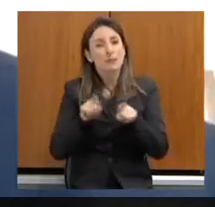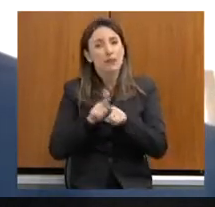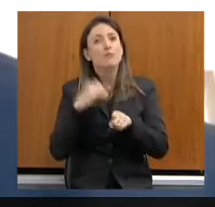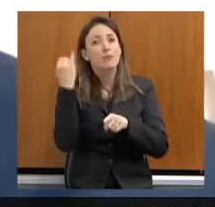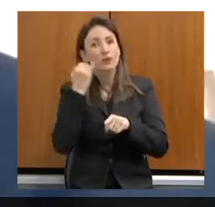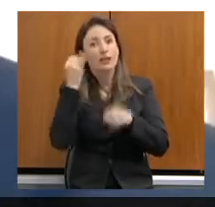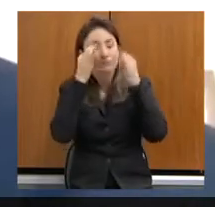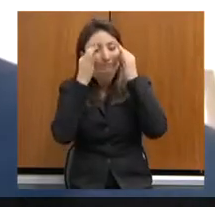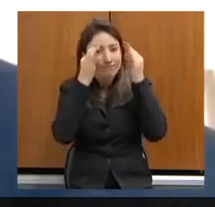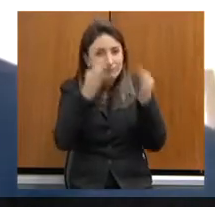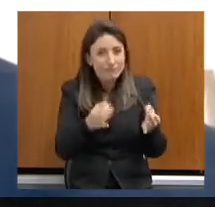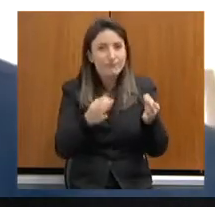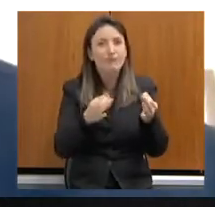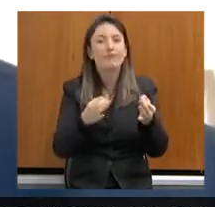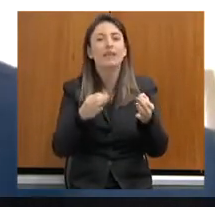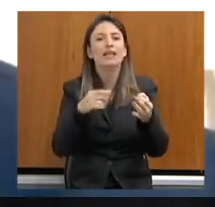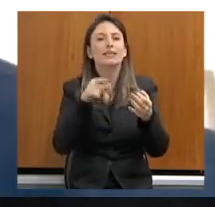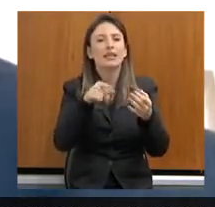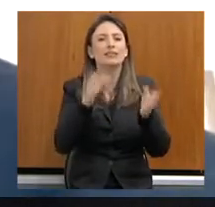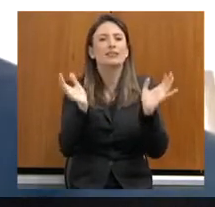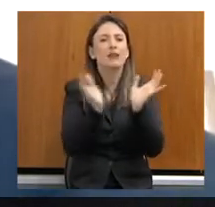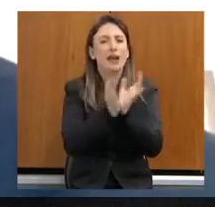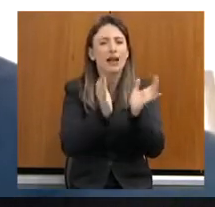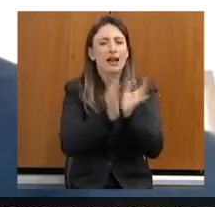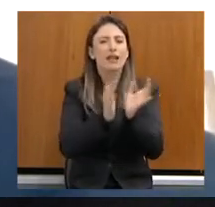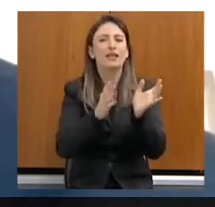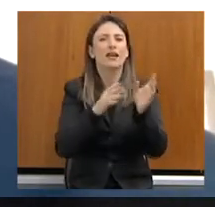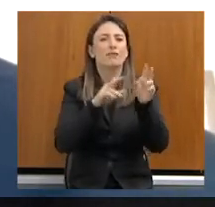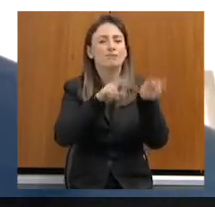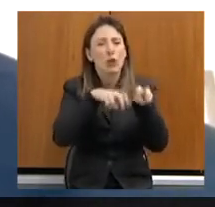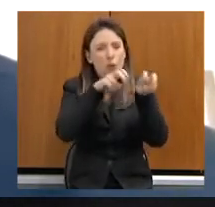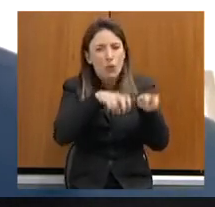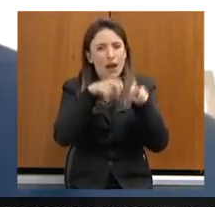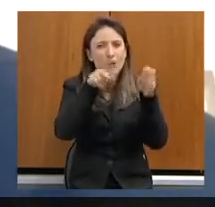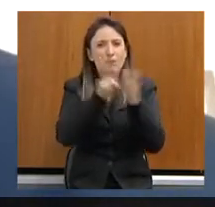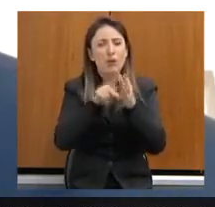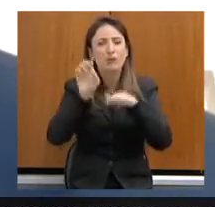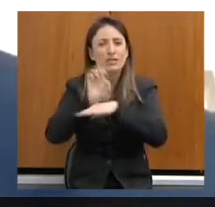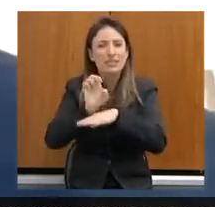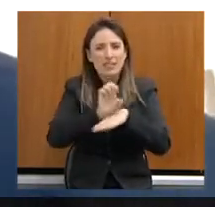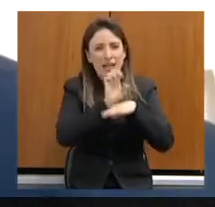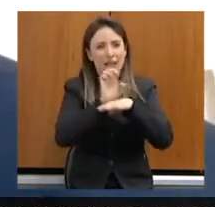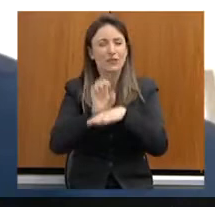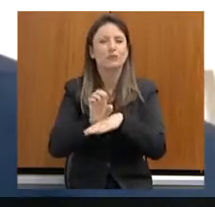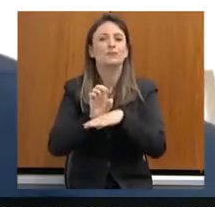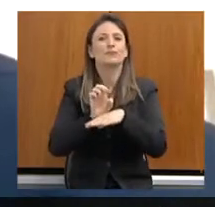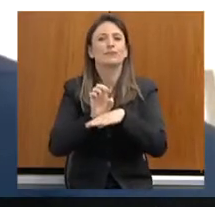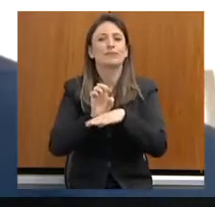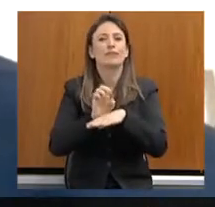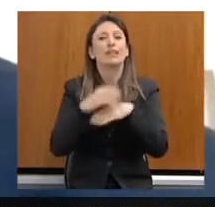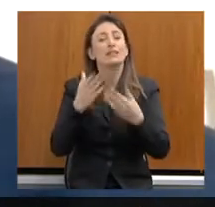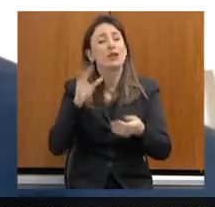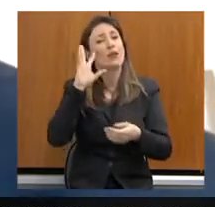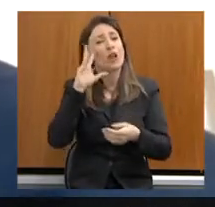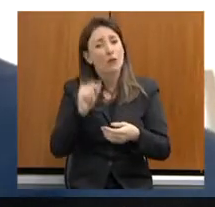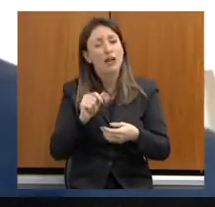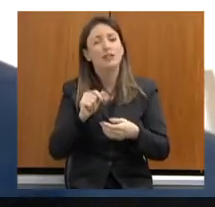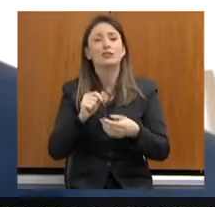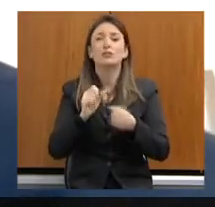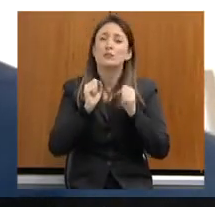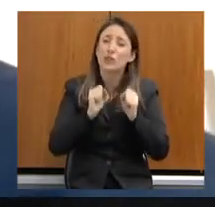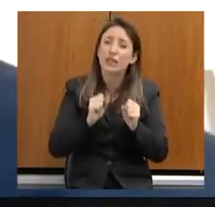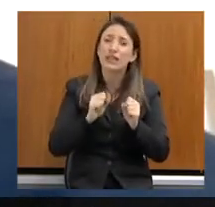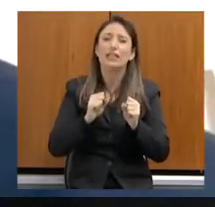piscicultura como também um polo econômico da produção Agropecuária do Estado eu acho que a nossa consultoria poderia formatar